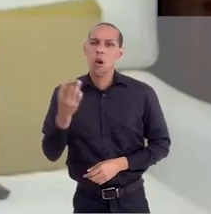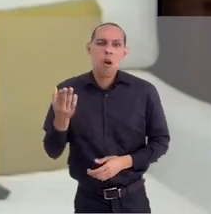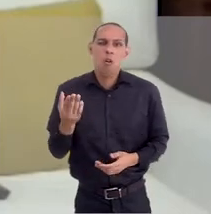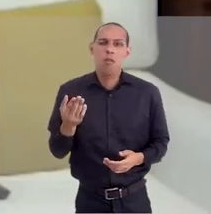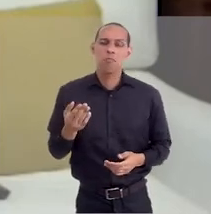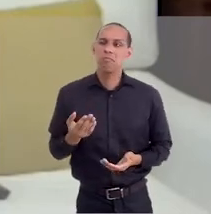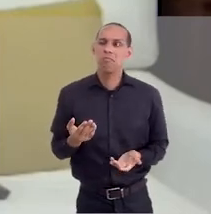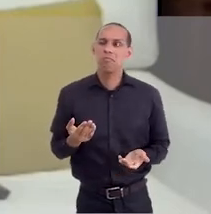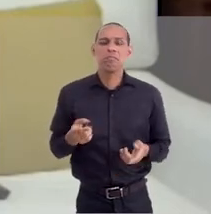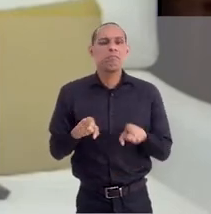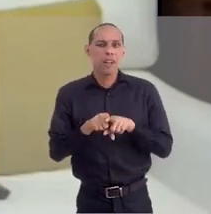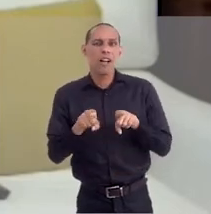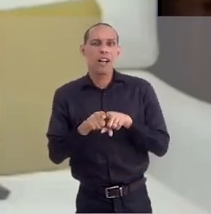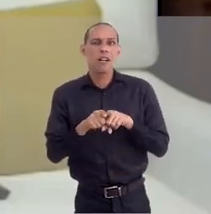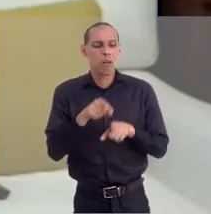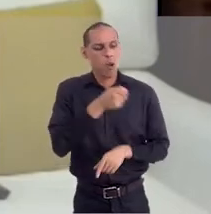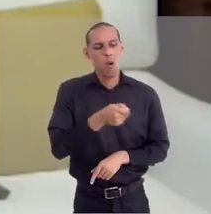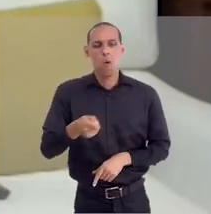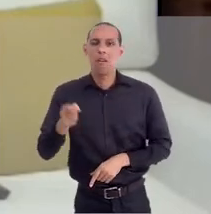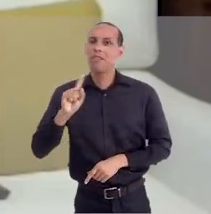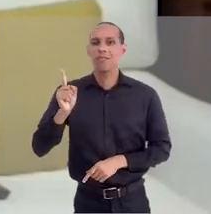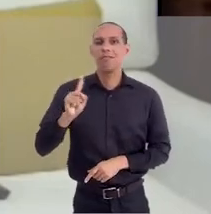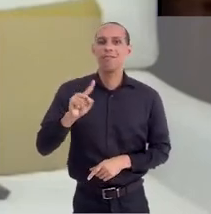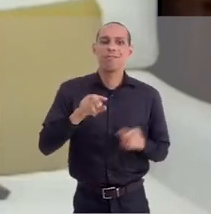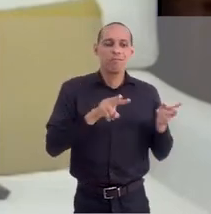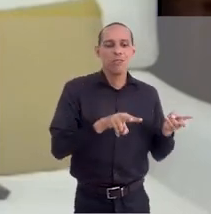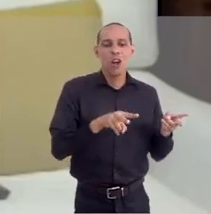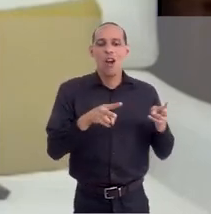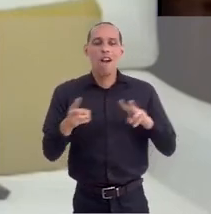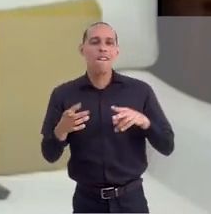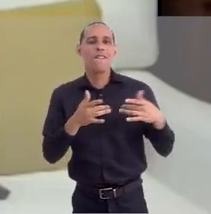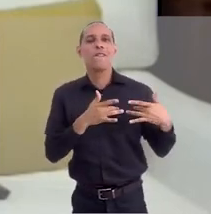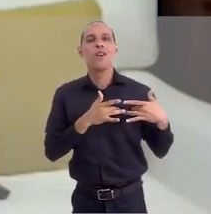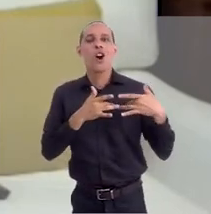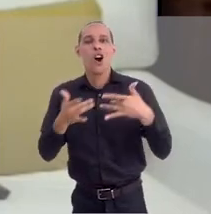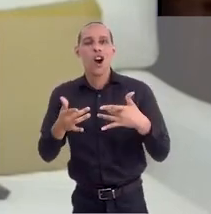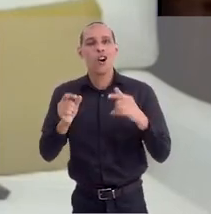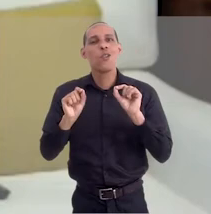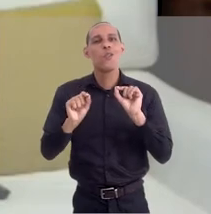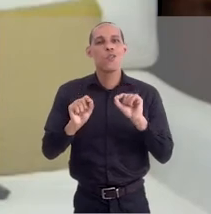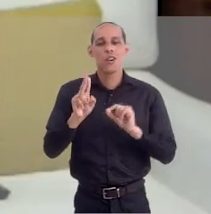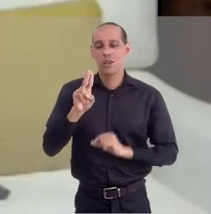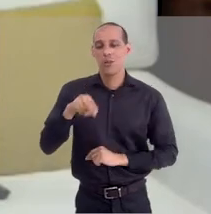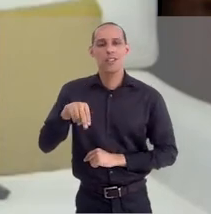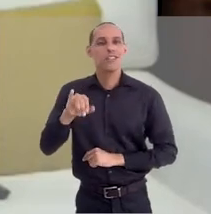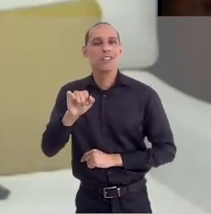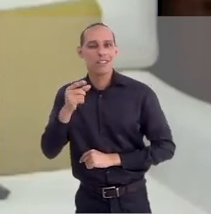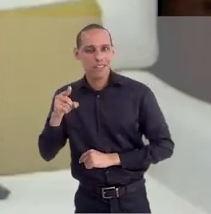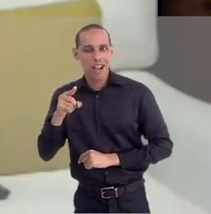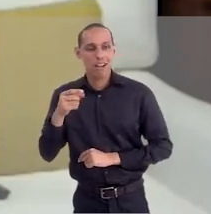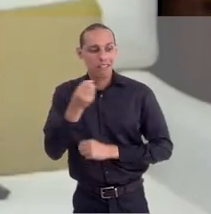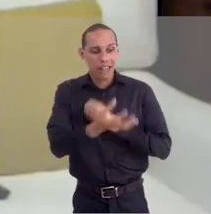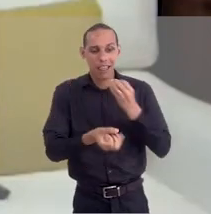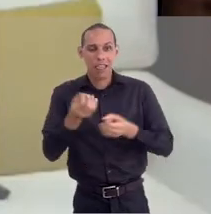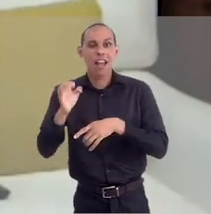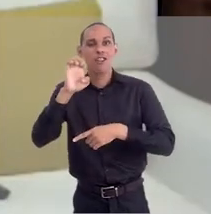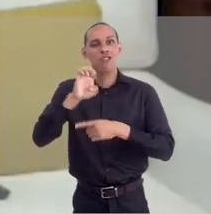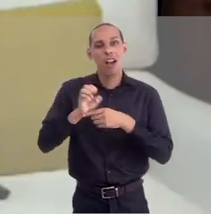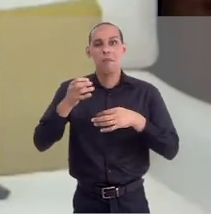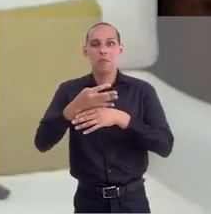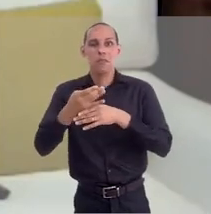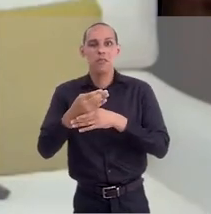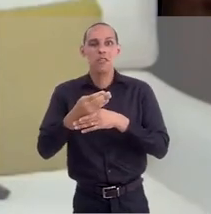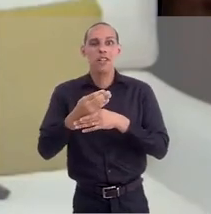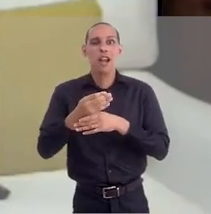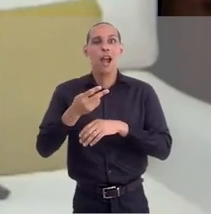compulsórias, ou mesmo, sobretudo, aquelas que não são compulsórias, as transferências voluntárias da União para estados e municípios,